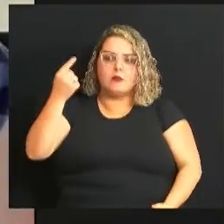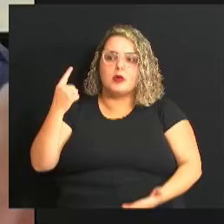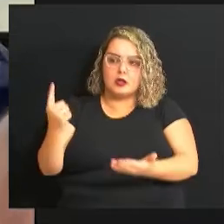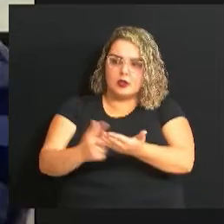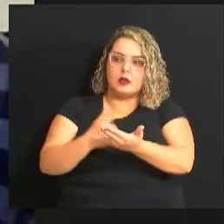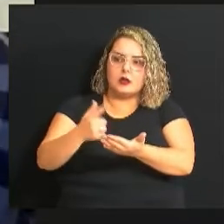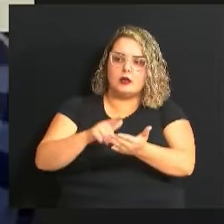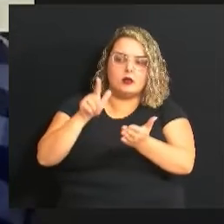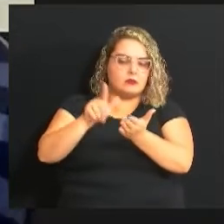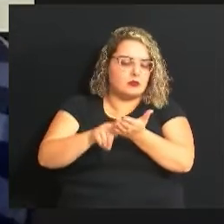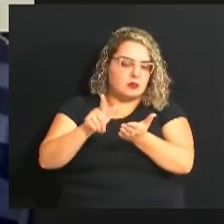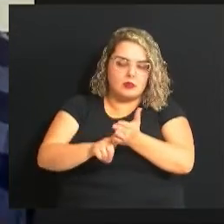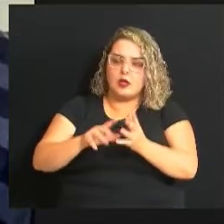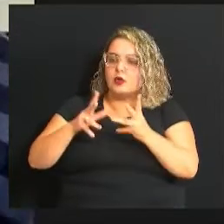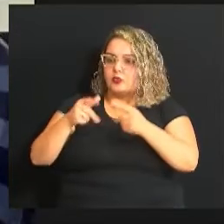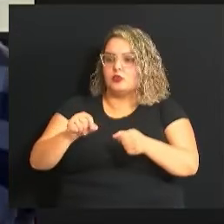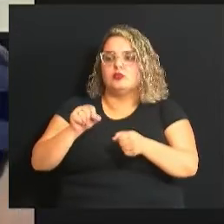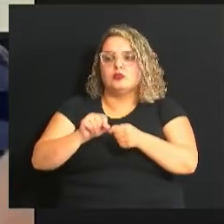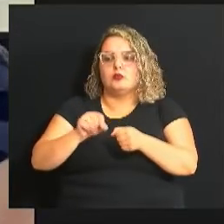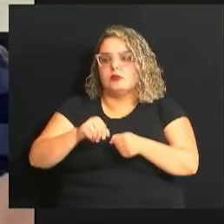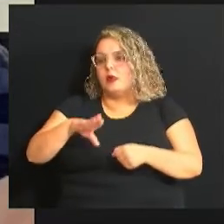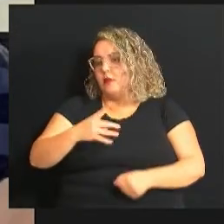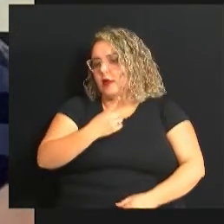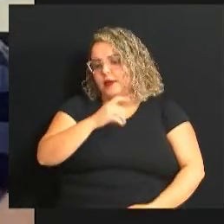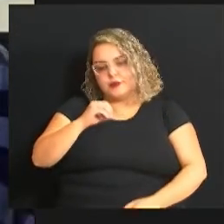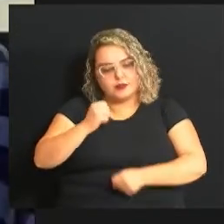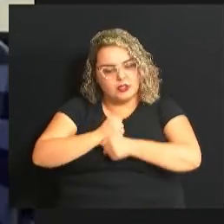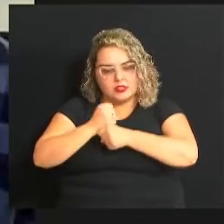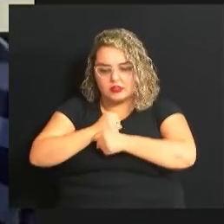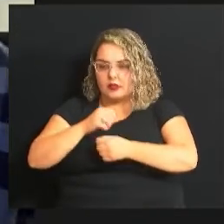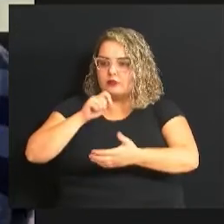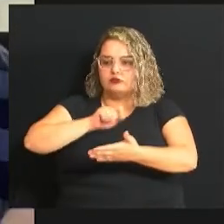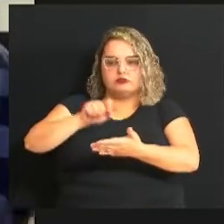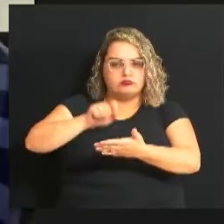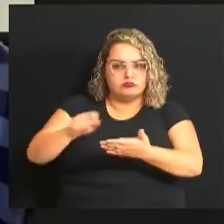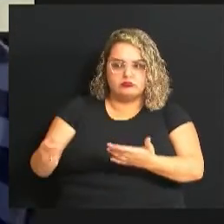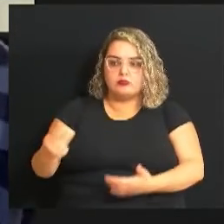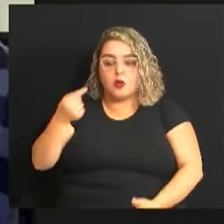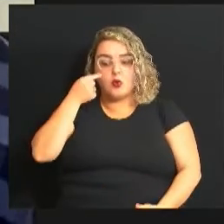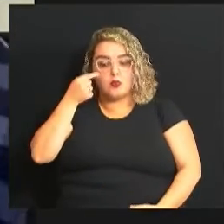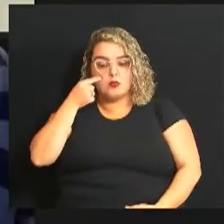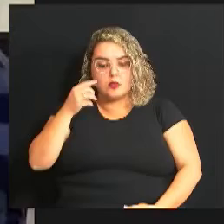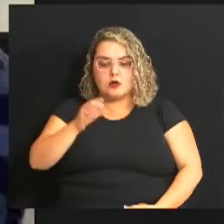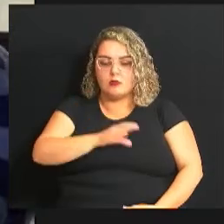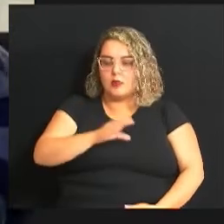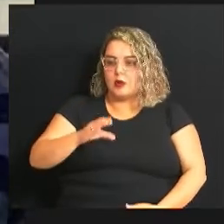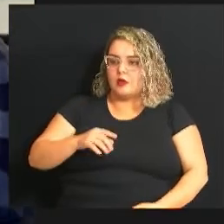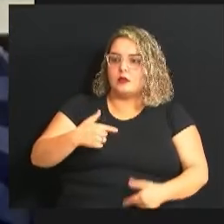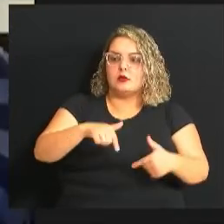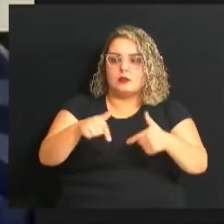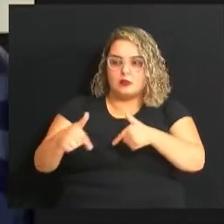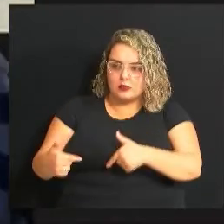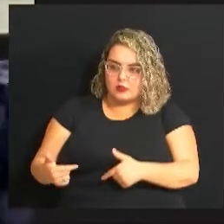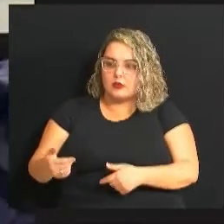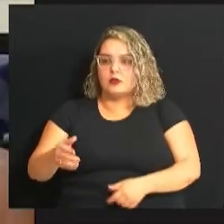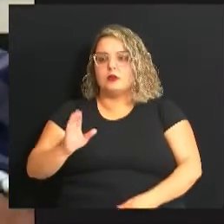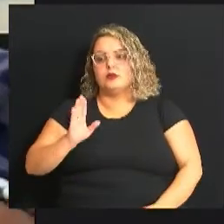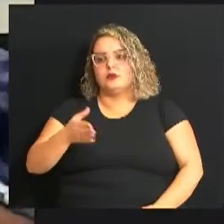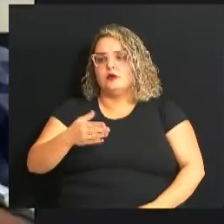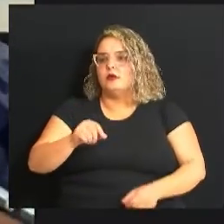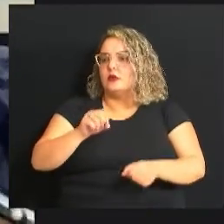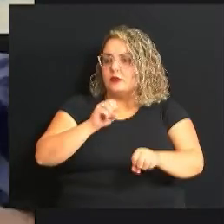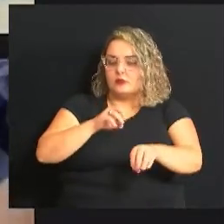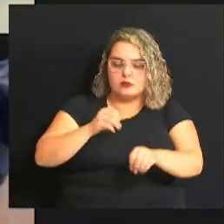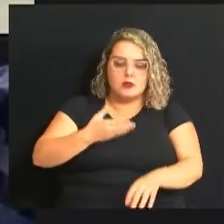tudo que eu executo há mais de 10 anos, de observação clínica, de todos os trabalhos que eu já fiz, porque eu já fiz só um grupo de pais e mães para entender as